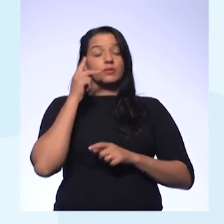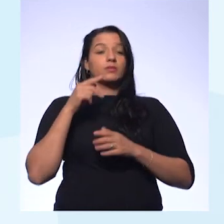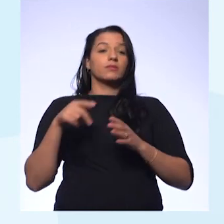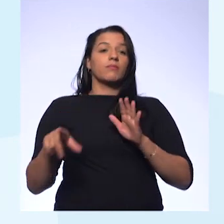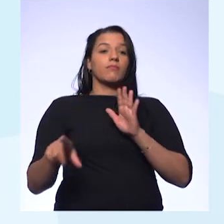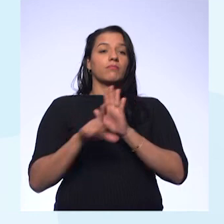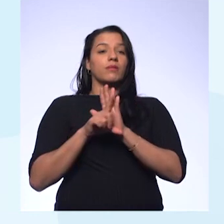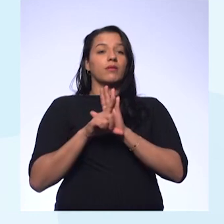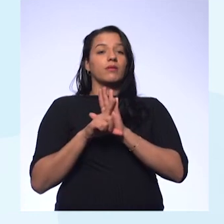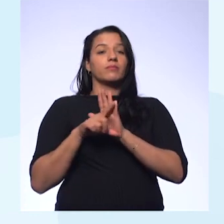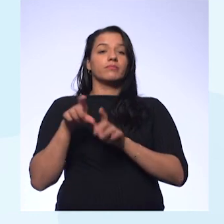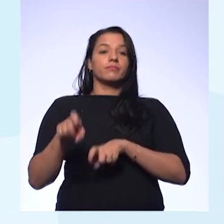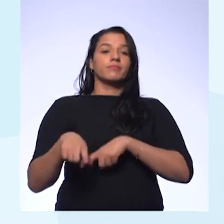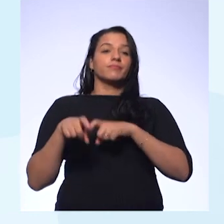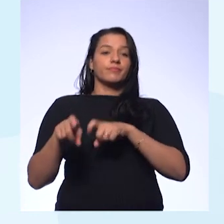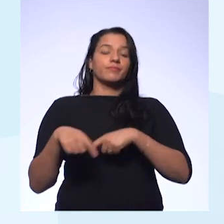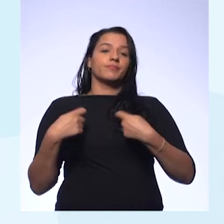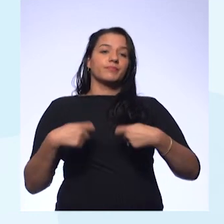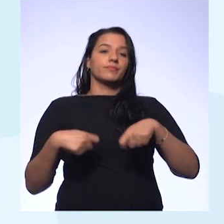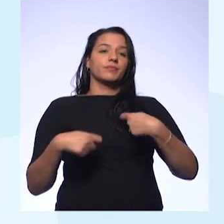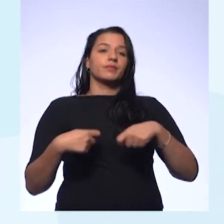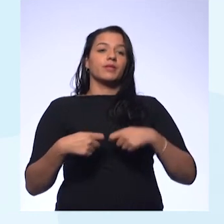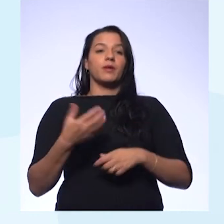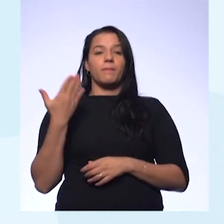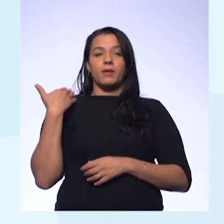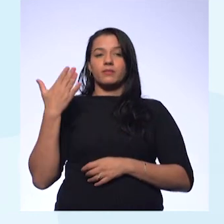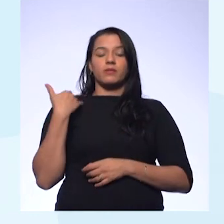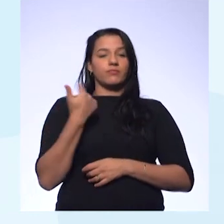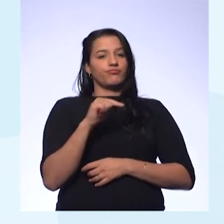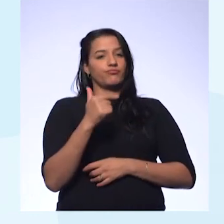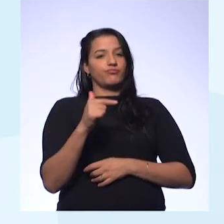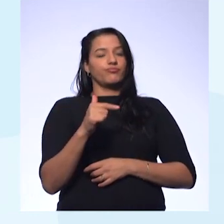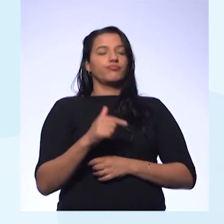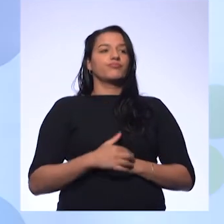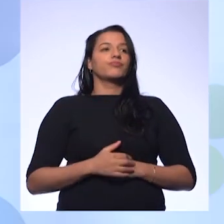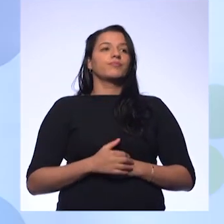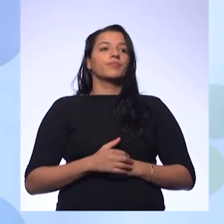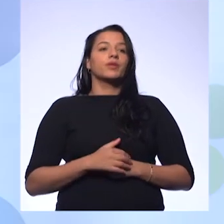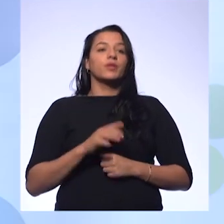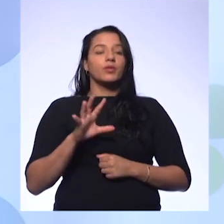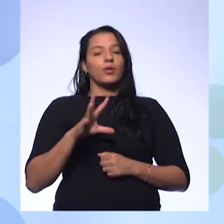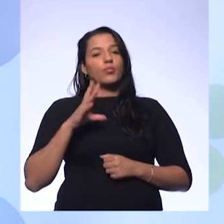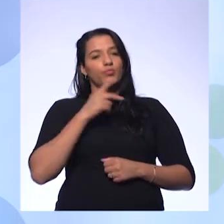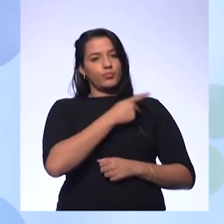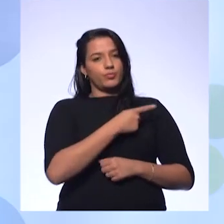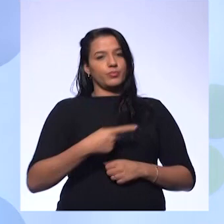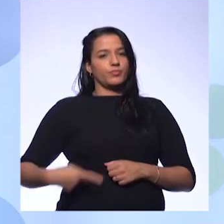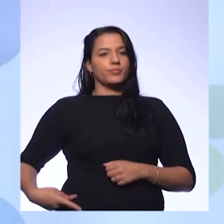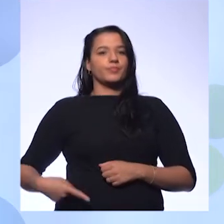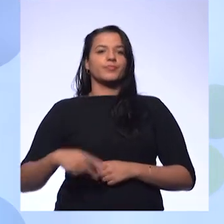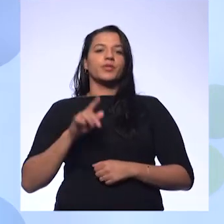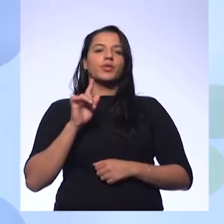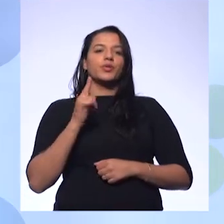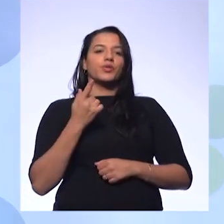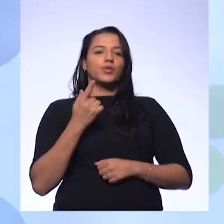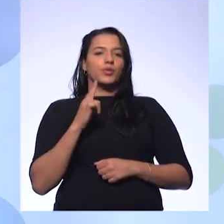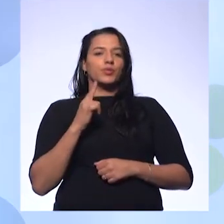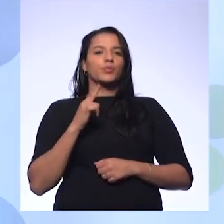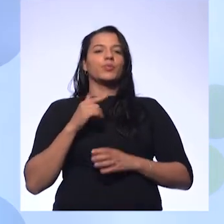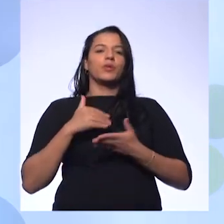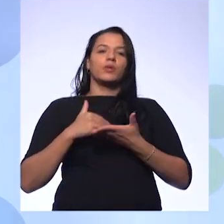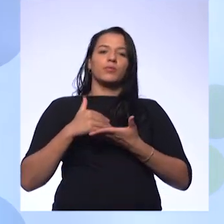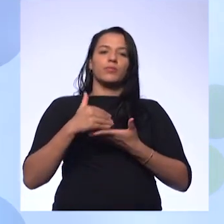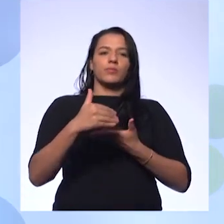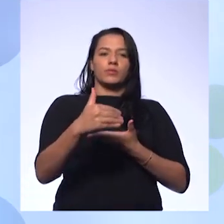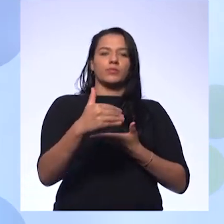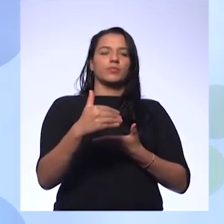leis trabalhistas. E também era outra coisa que não existia no Brasil da época. Então, Getúlio Vargas juntou todos esses anseios de vários